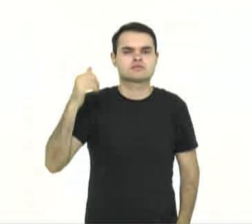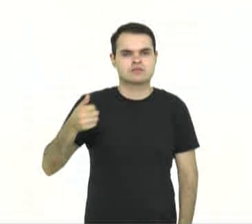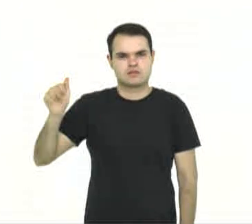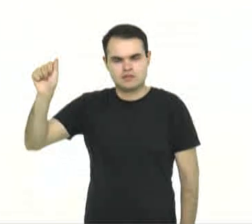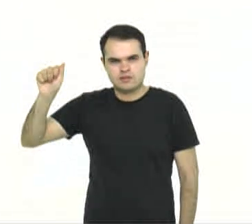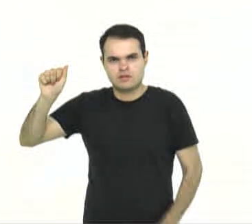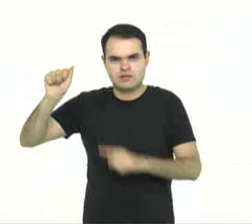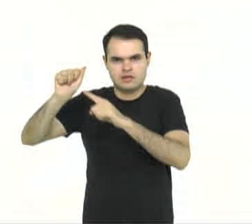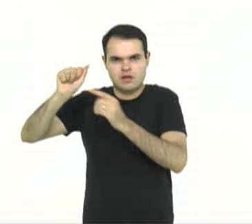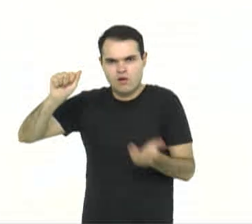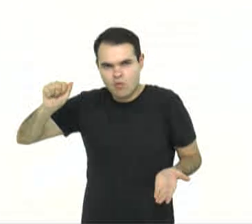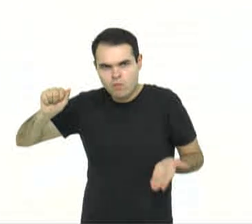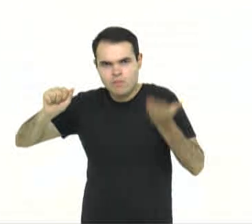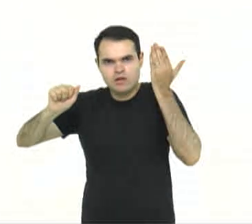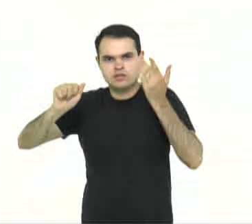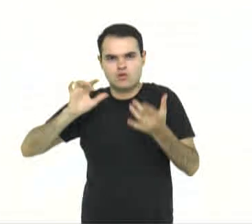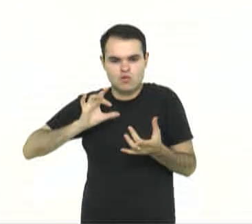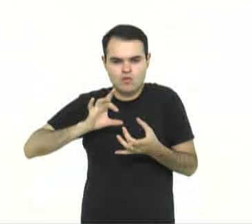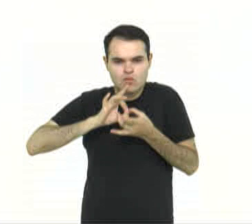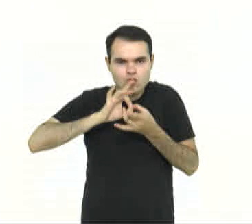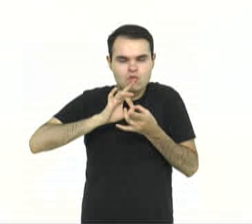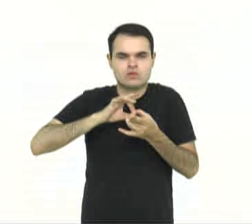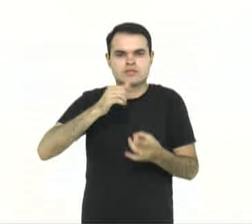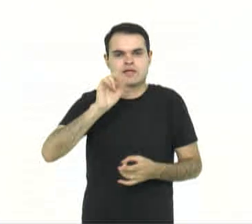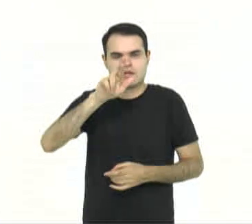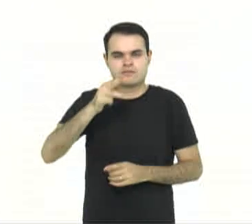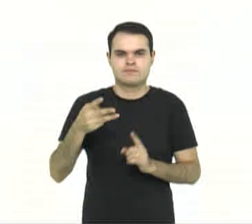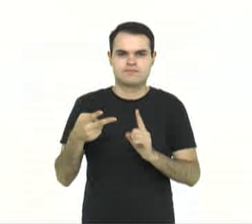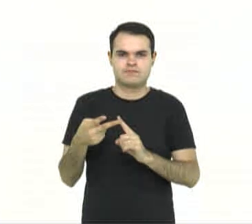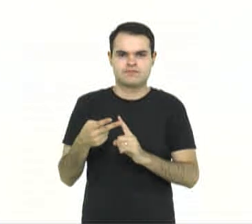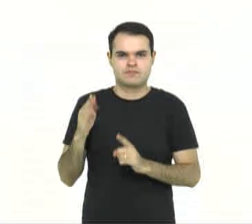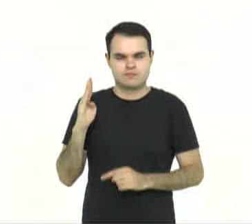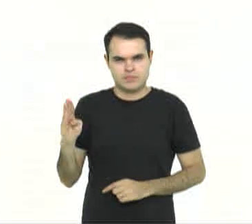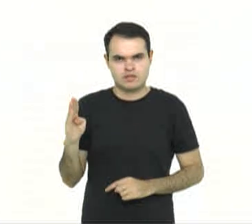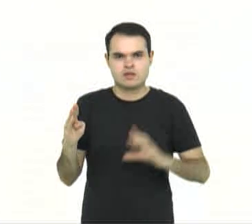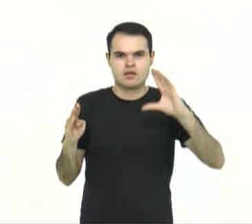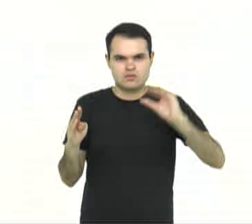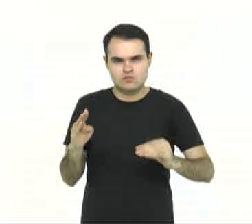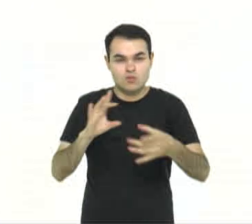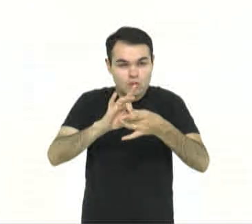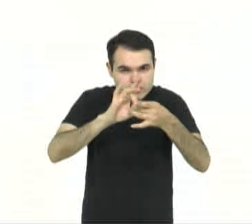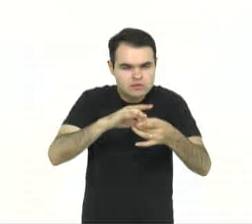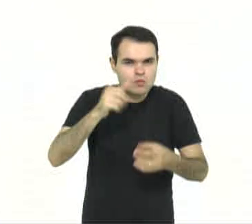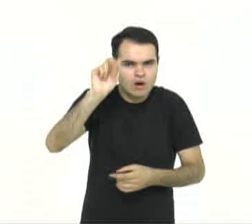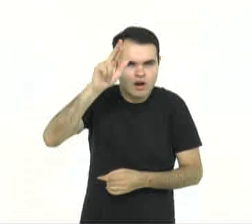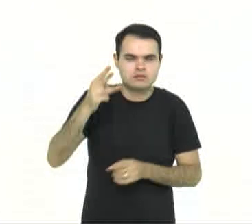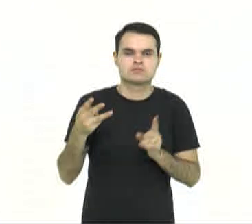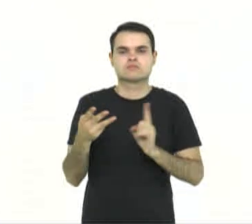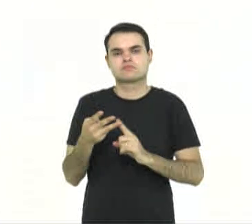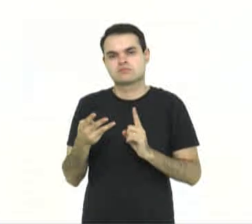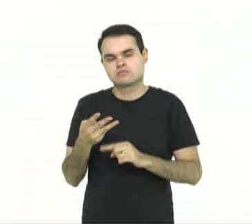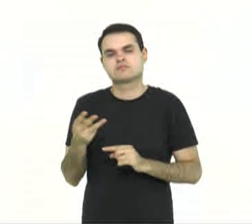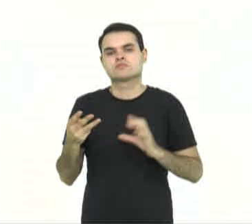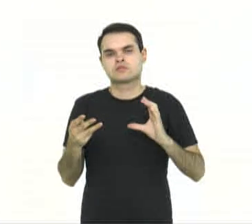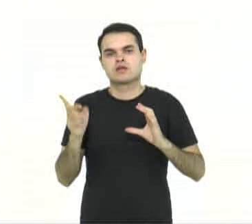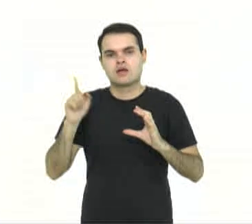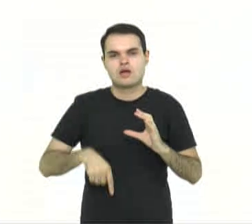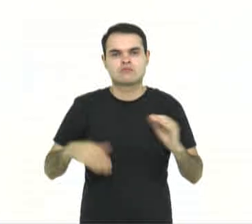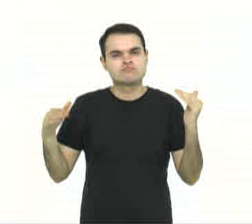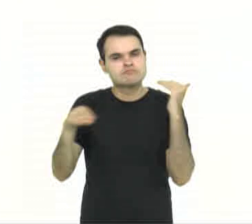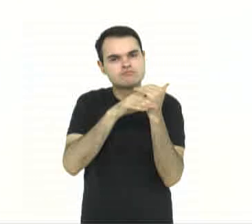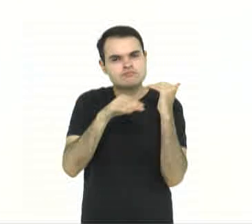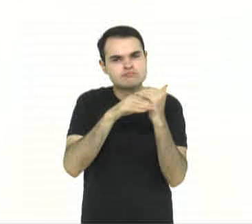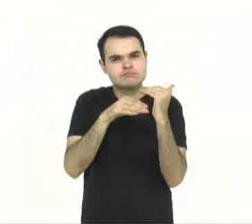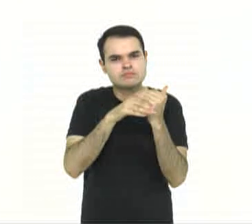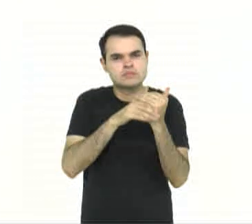A, aumenta a superfície de contato com o ar. Alternativa B, reduz a superfície de contato com o ar. Alternativa C, é equivalente em